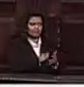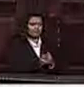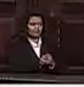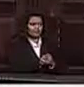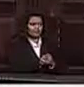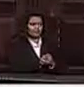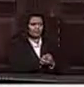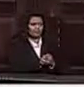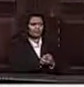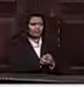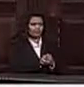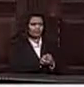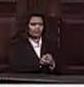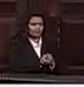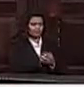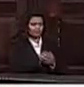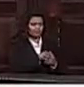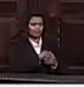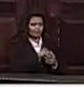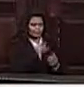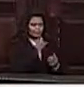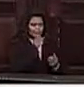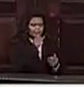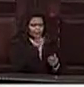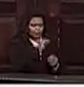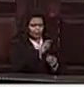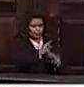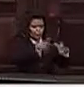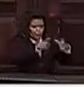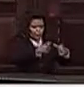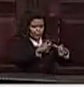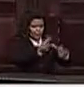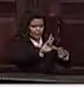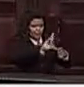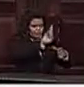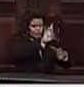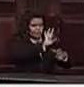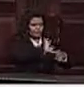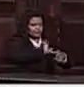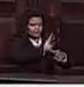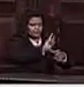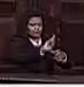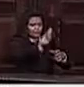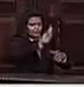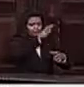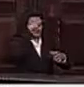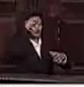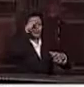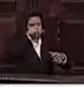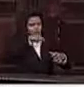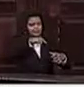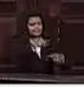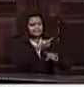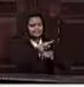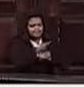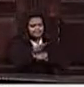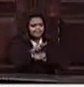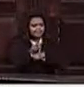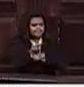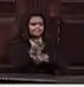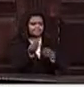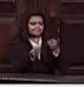não há por parte do comandante da área que aquela unidade fique de alguma